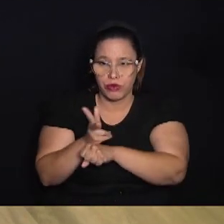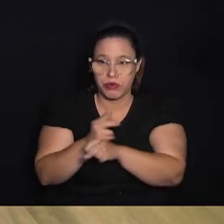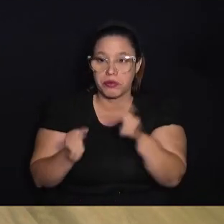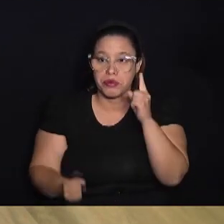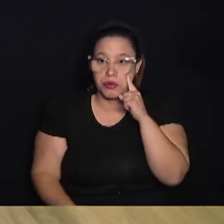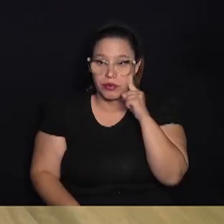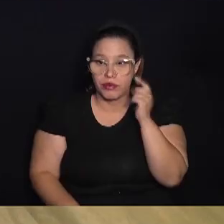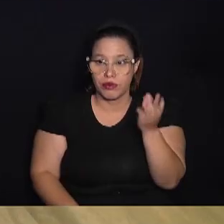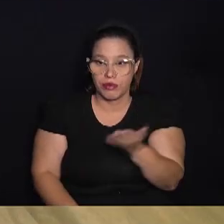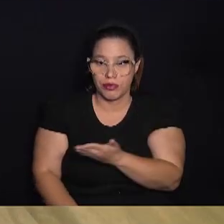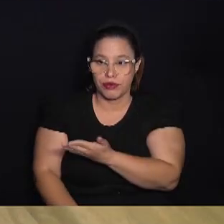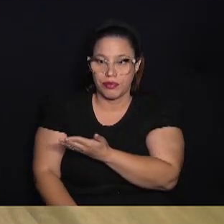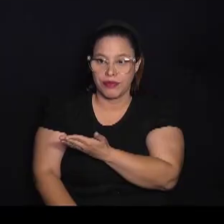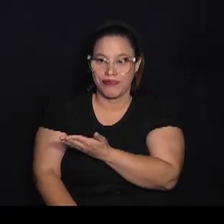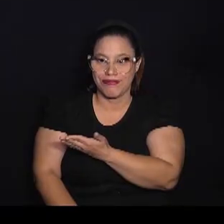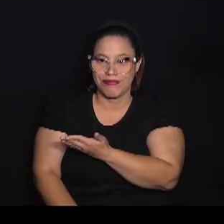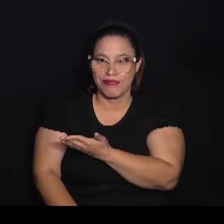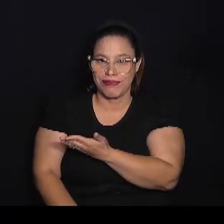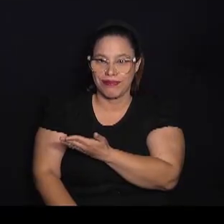pessoal